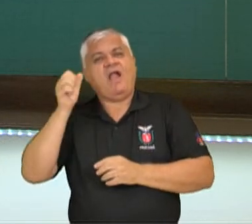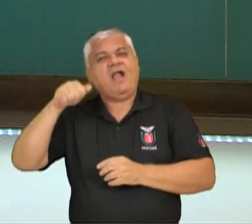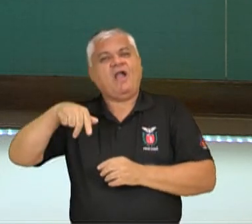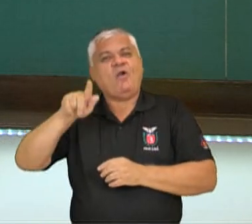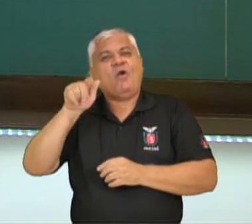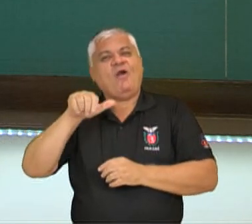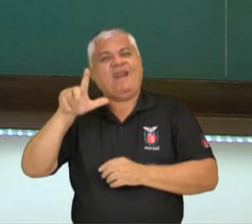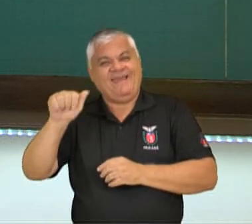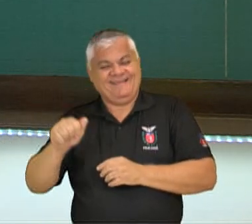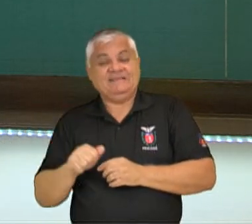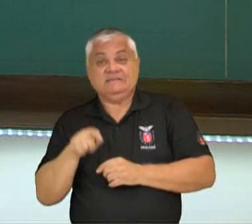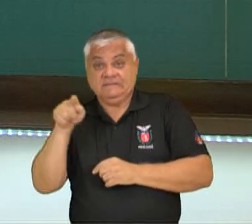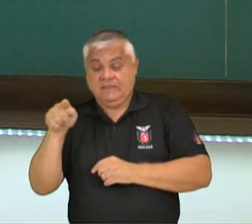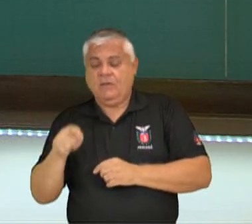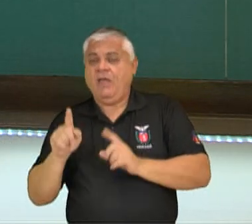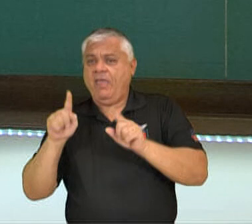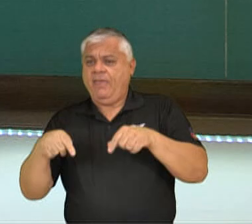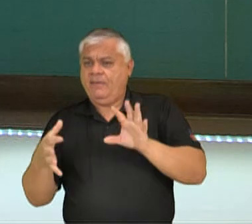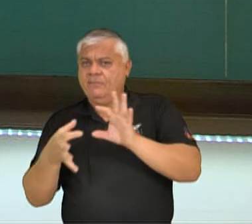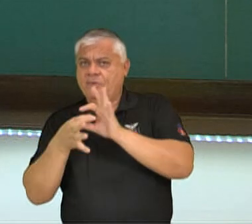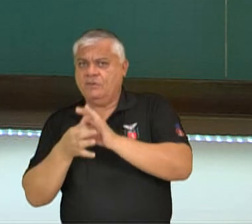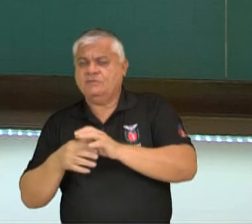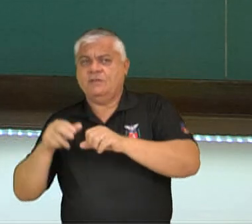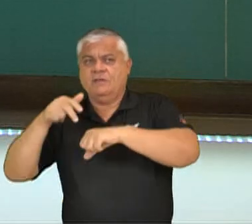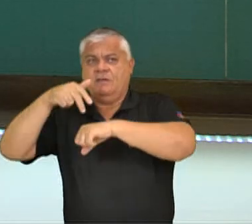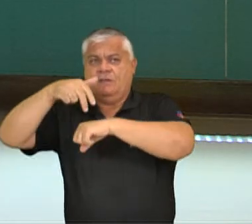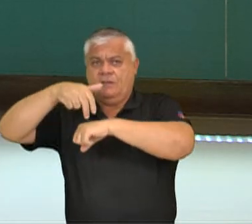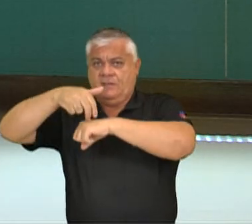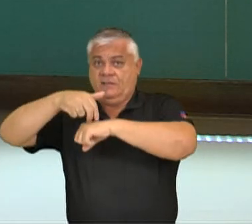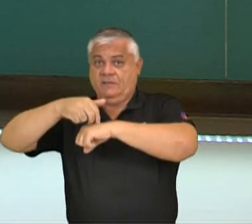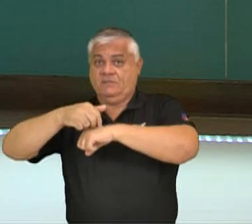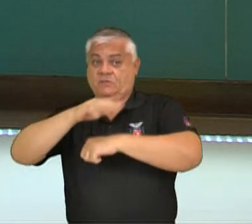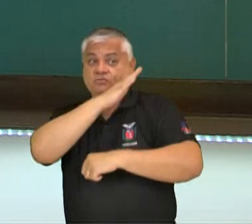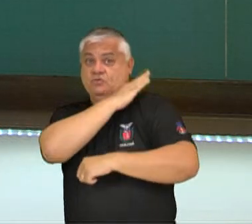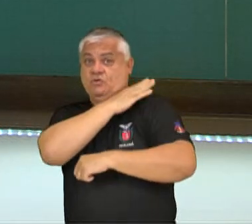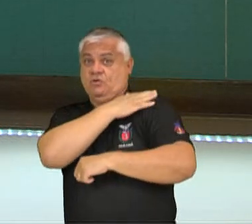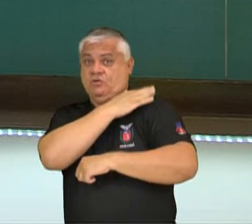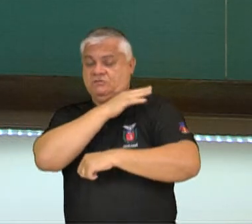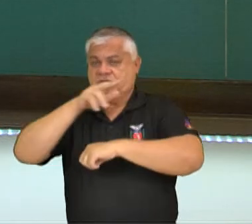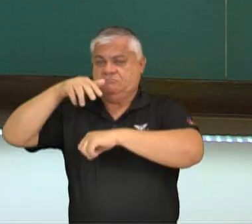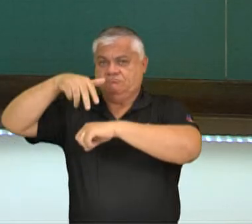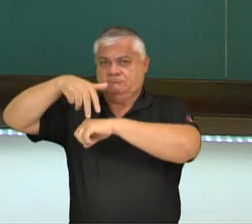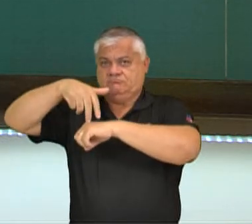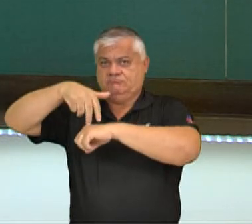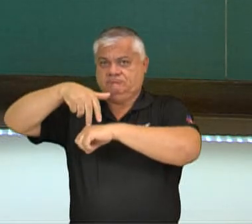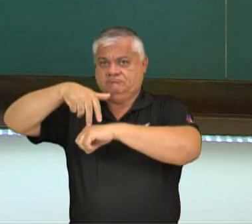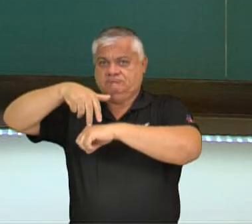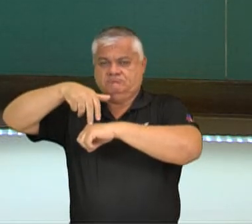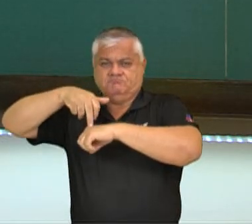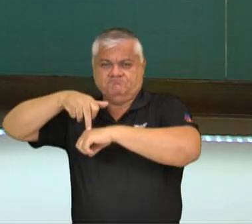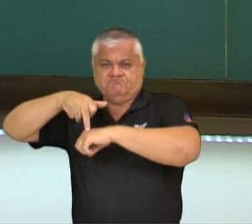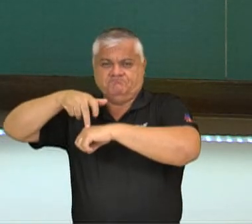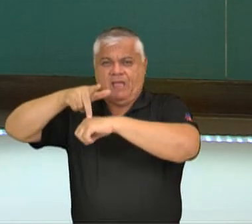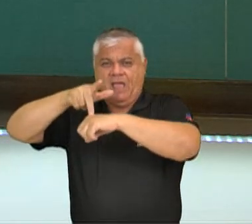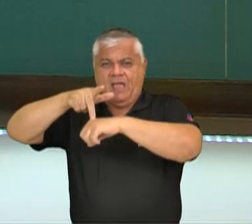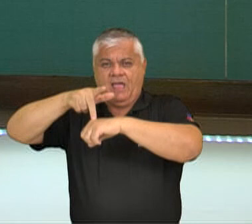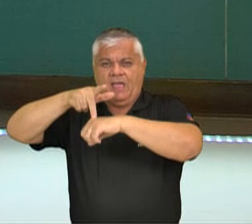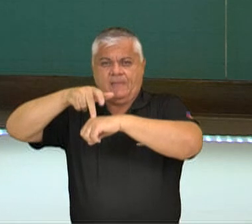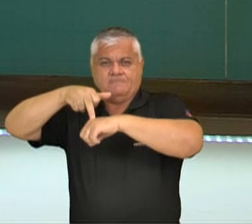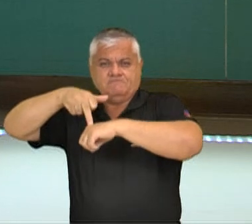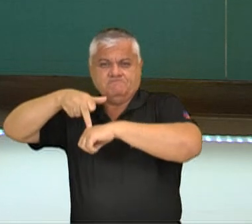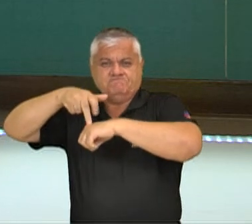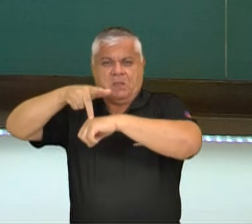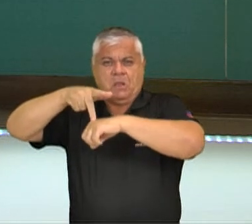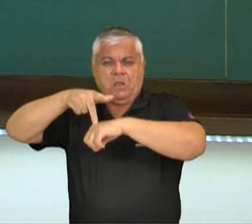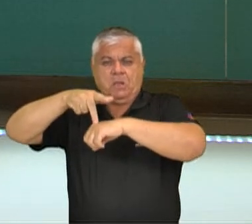Angola. Então ela consiste num pontapé efetuado de costas para o adversário, normalmente de forma a atingir a cabeça ou